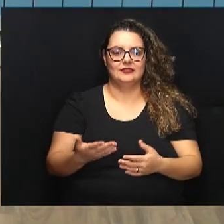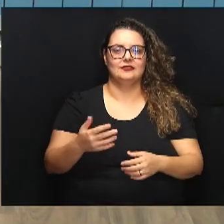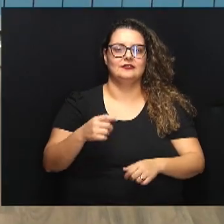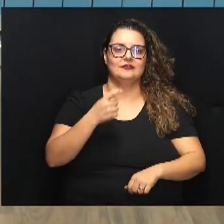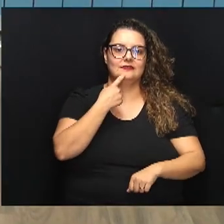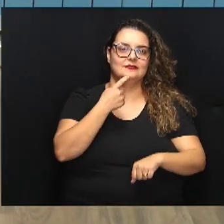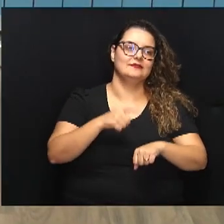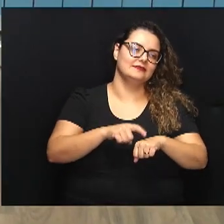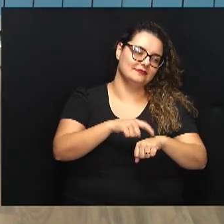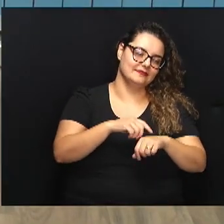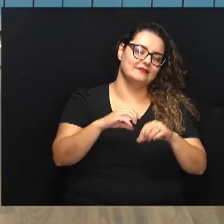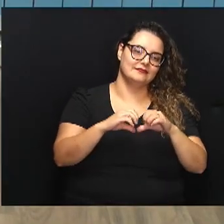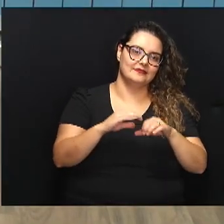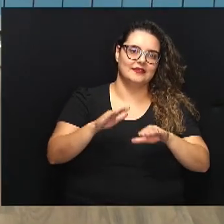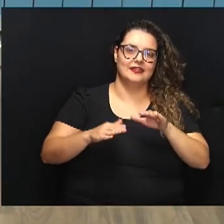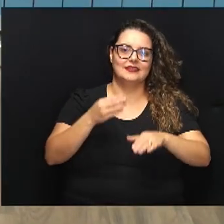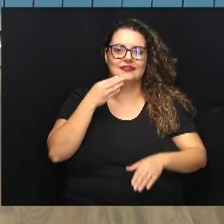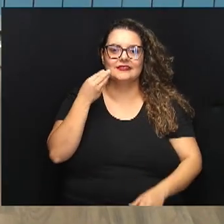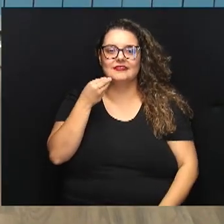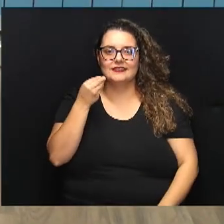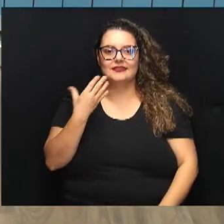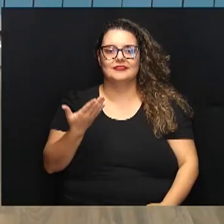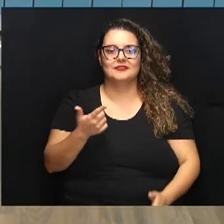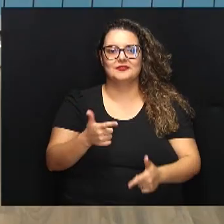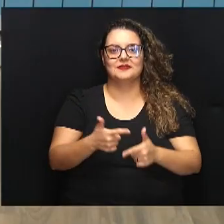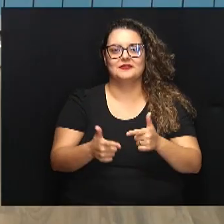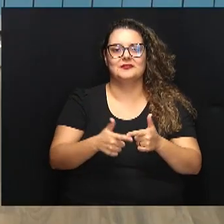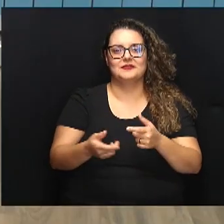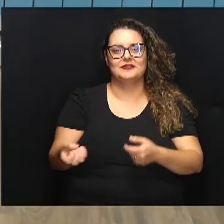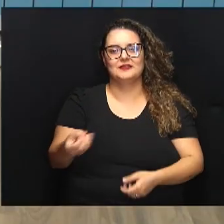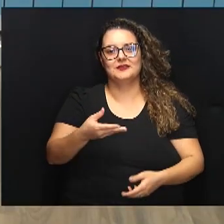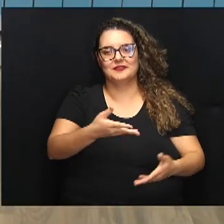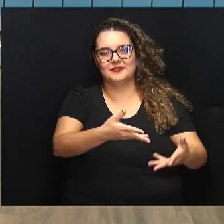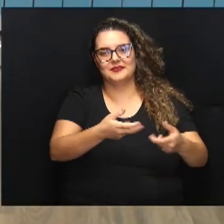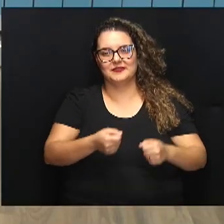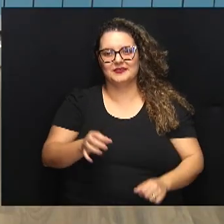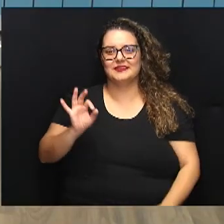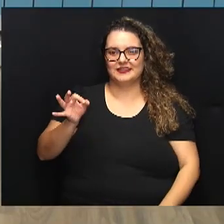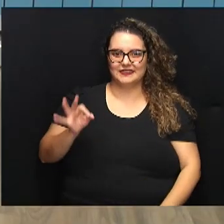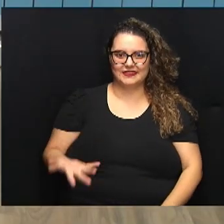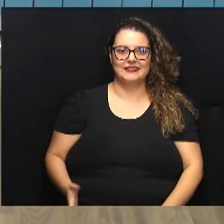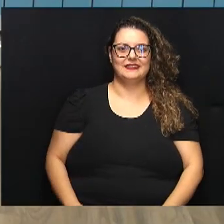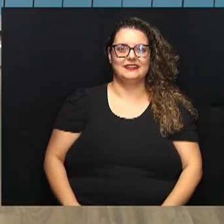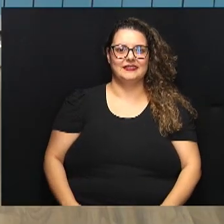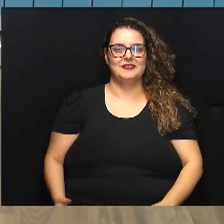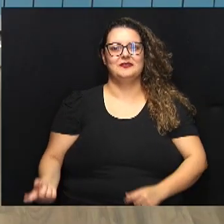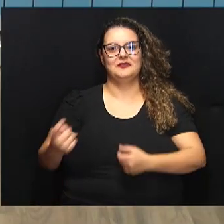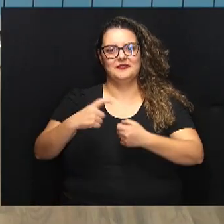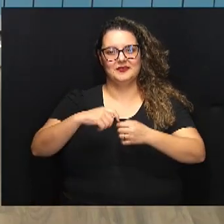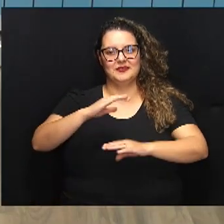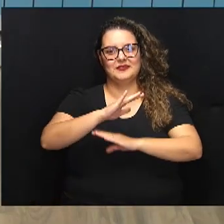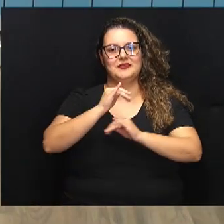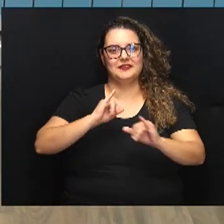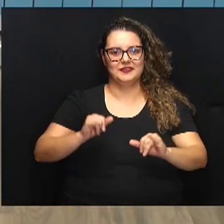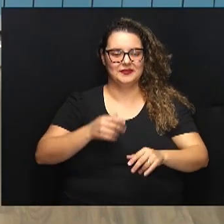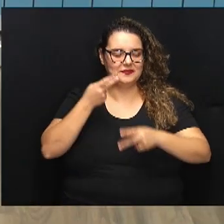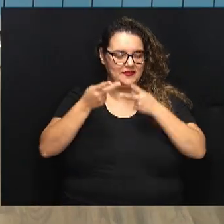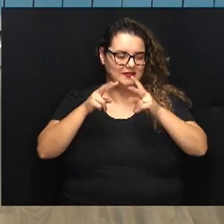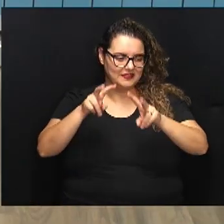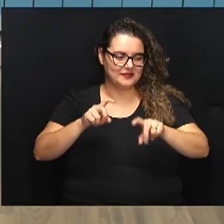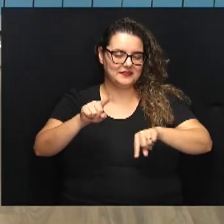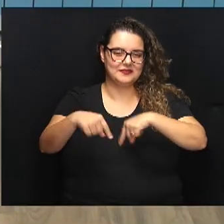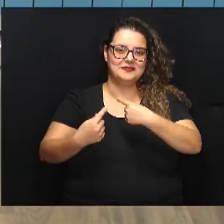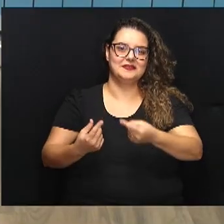amor, de vez em quando experimentar não tem problema nenhum. Faço um novo convite para a senhora retornar até o jornal Câmara Notícia para falar sobre esse, mas